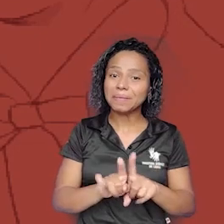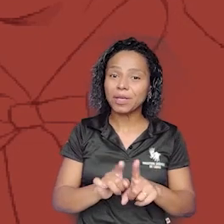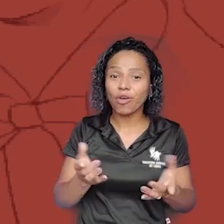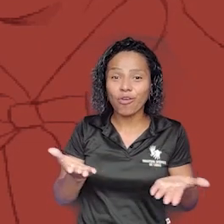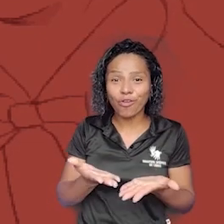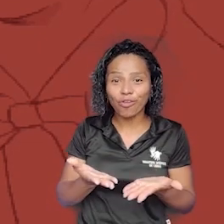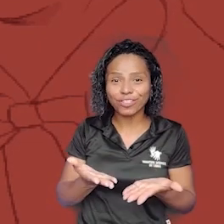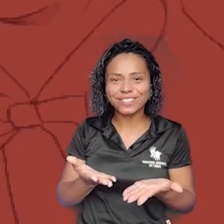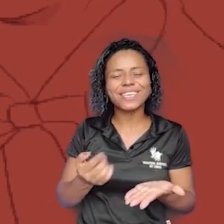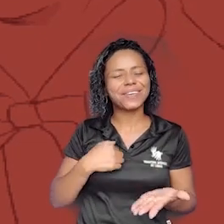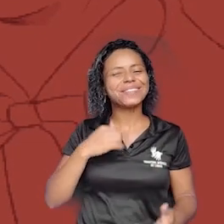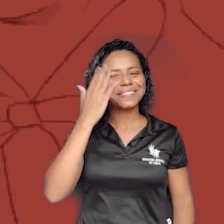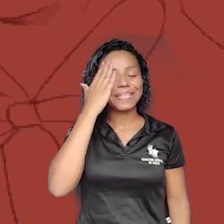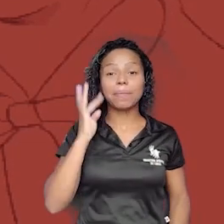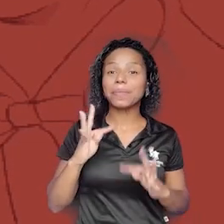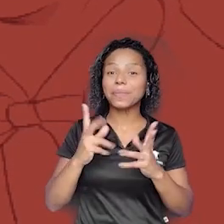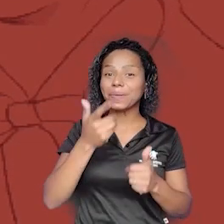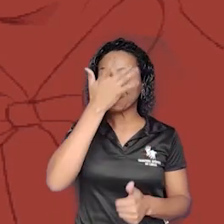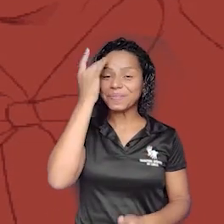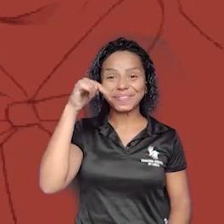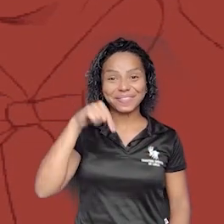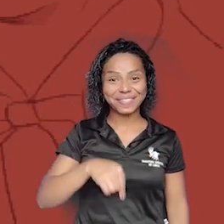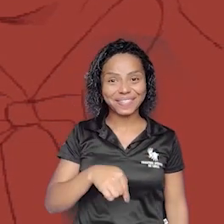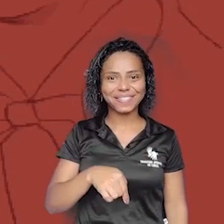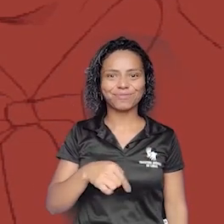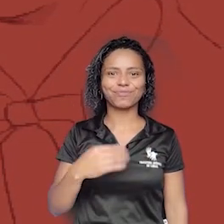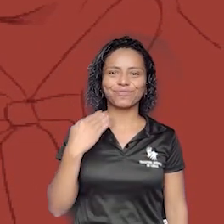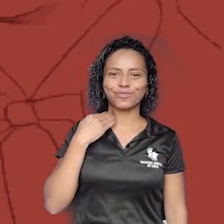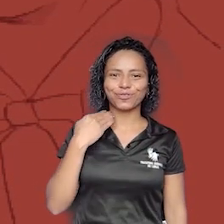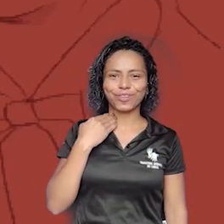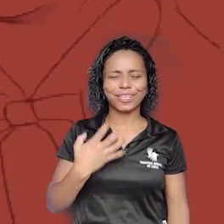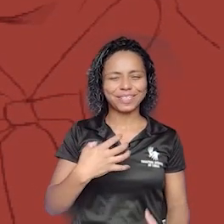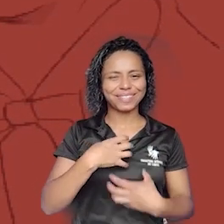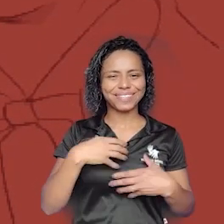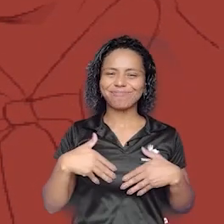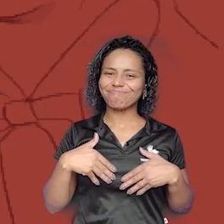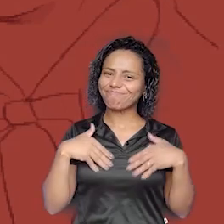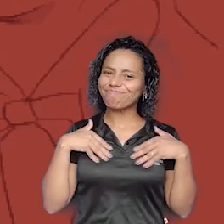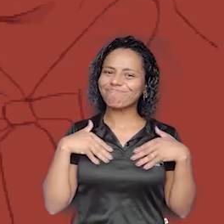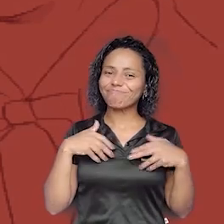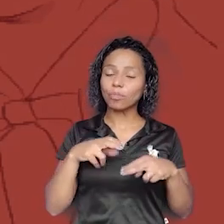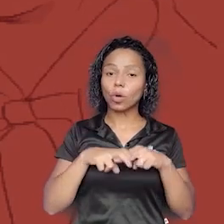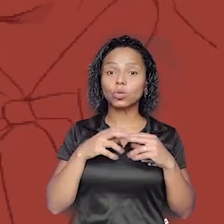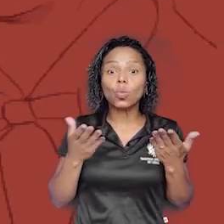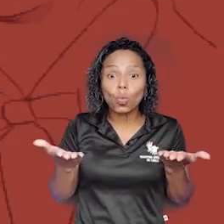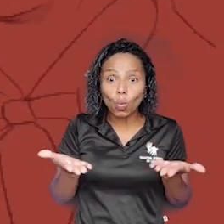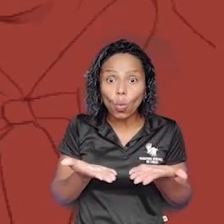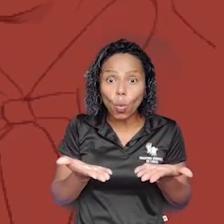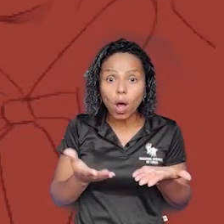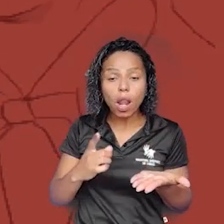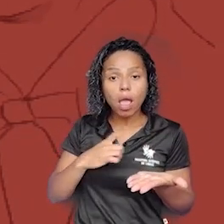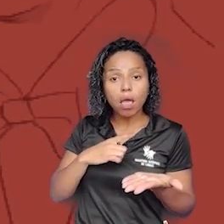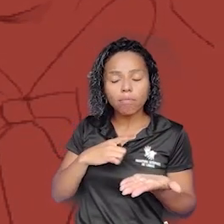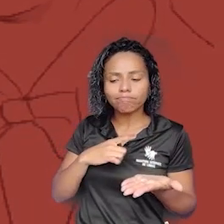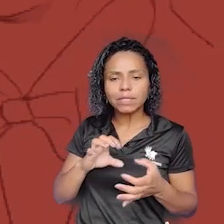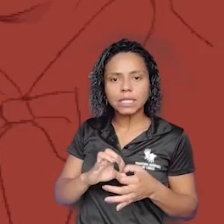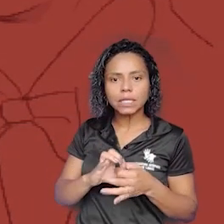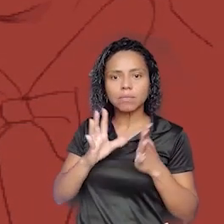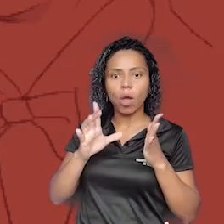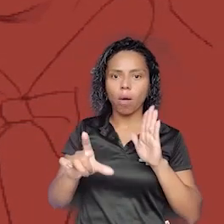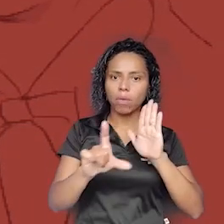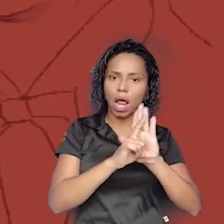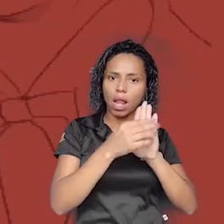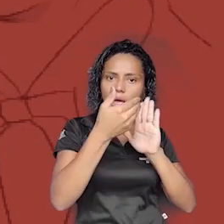grato ao coração de todos os juízes foranos, a sanção de uma lei que estabelece numa cidade que foi pioneira do